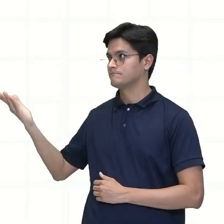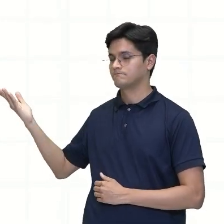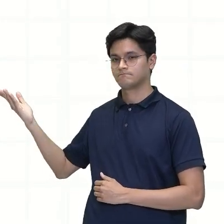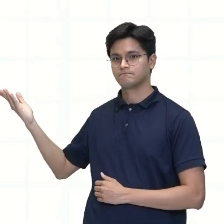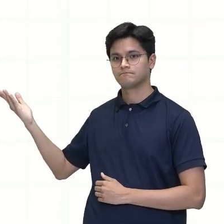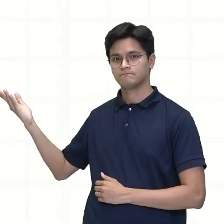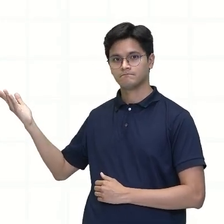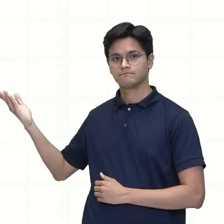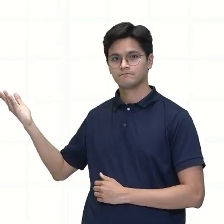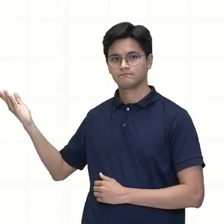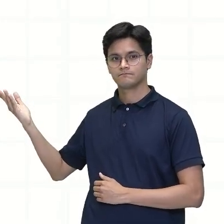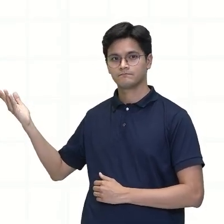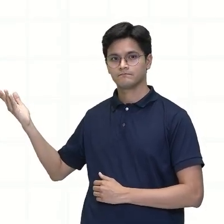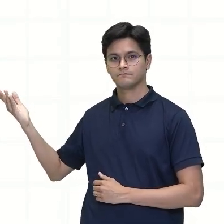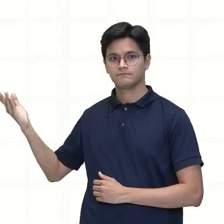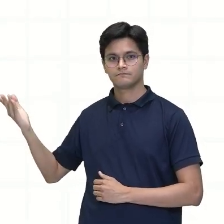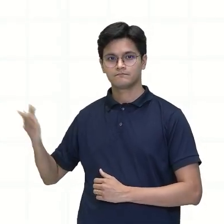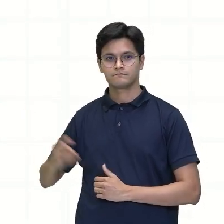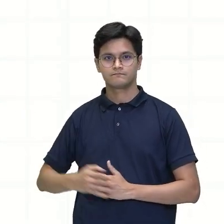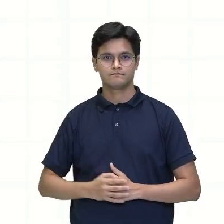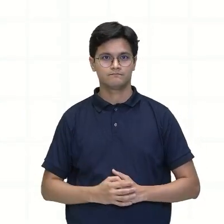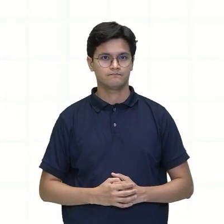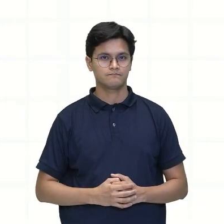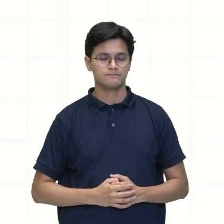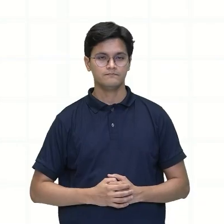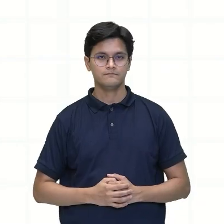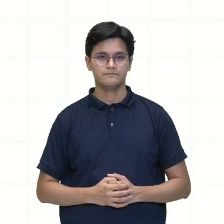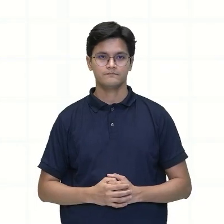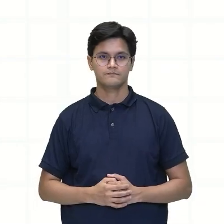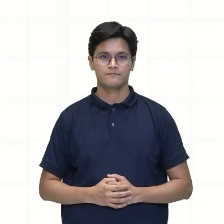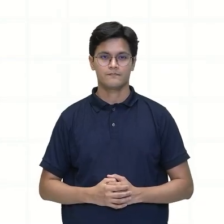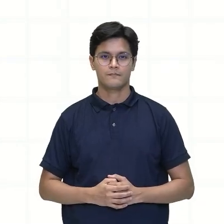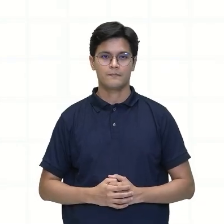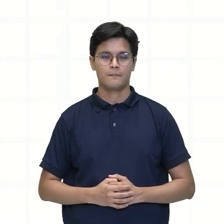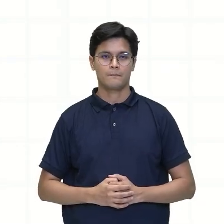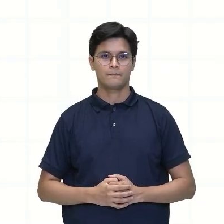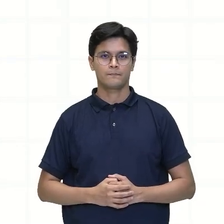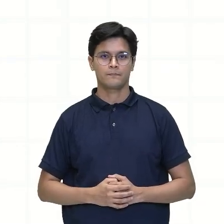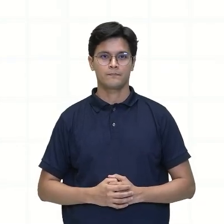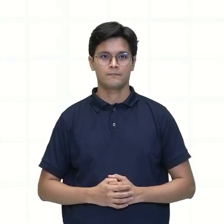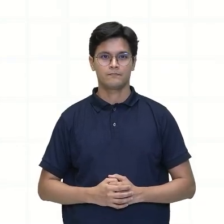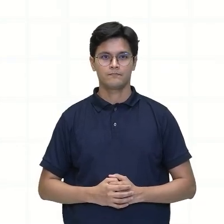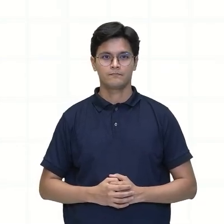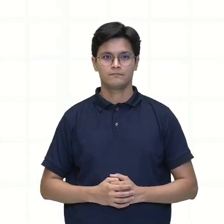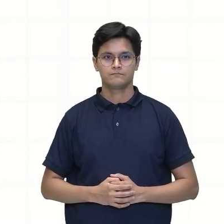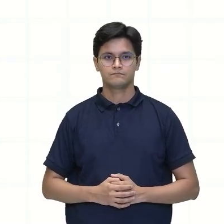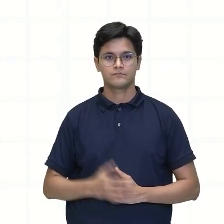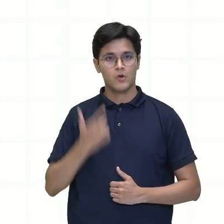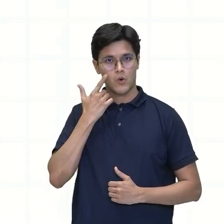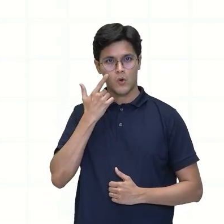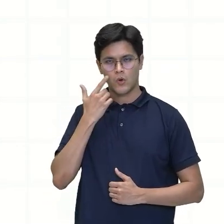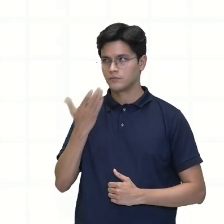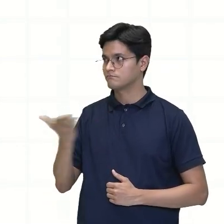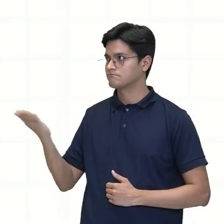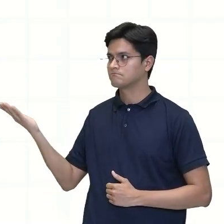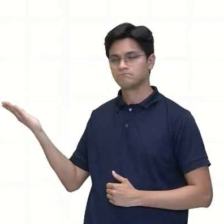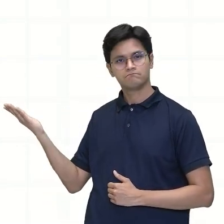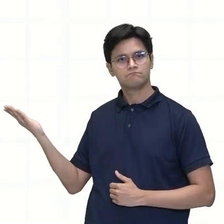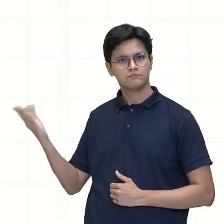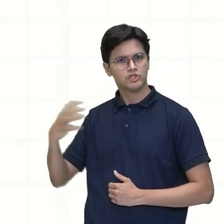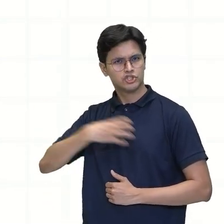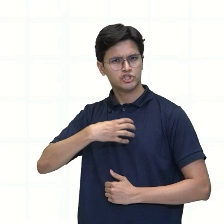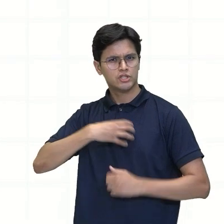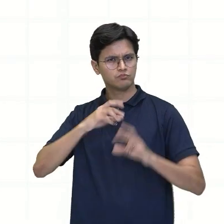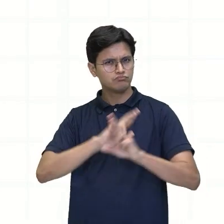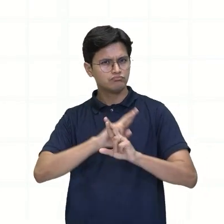ó, yes. Can I have a pepperoni pizza, please? Olha só a forma diferenciada aqui, tá? Eu tenho,